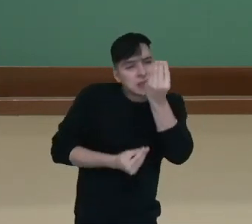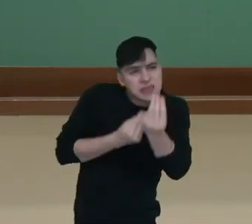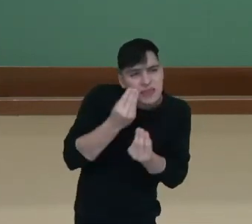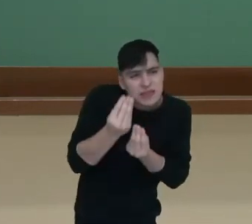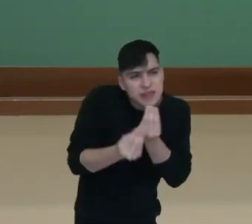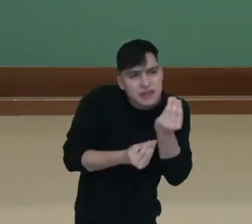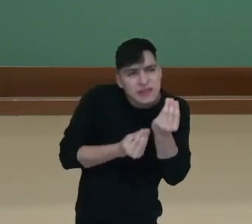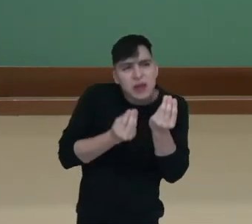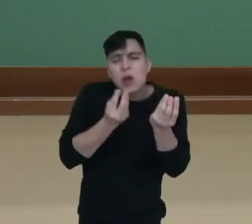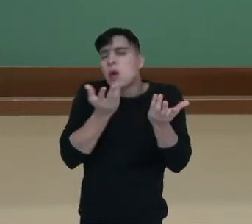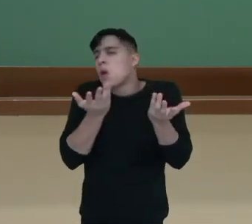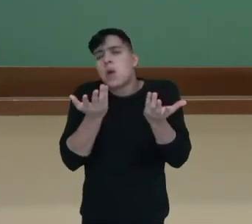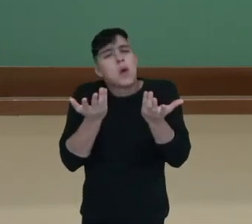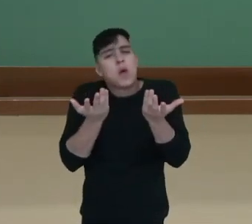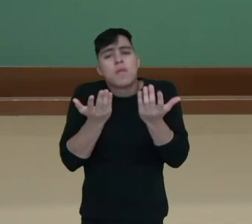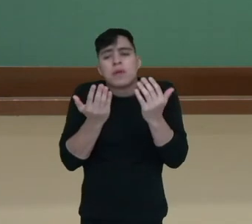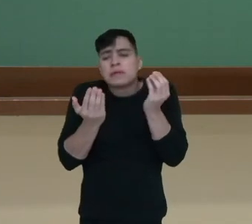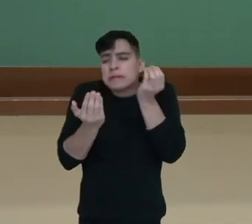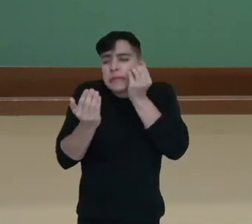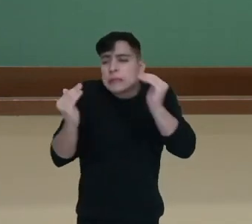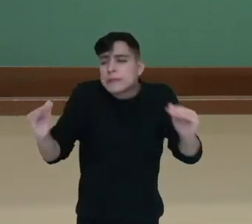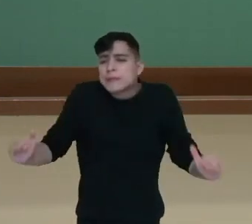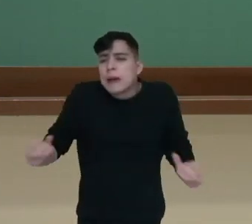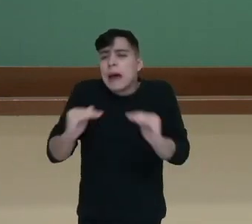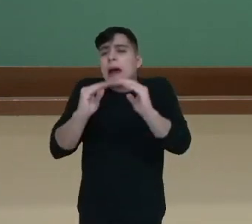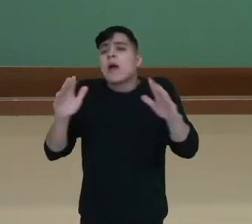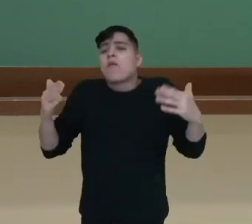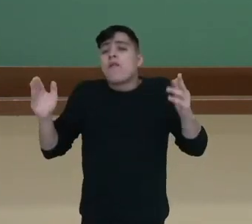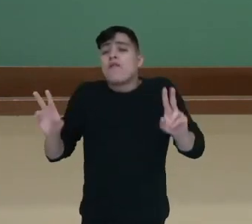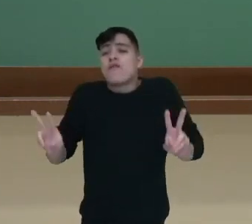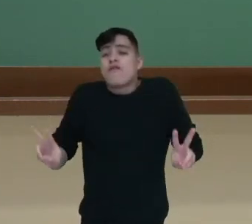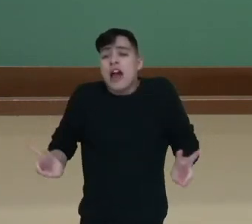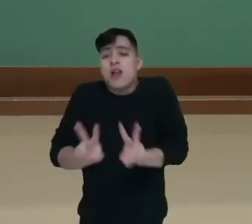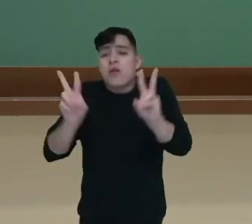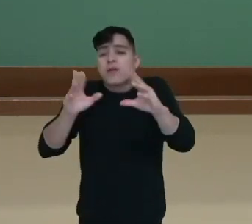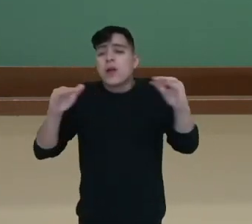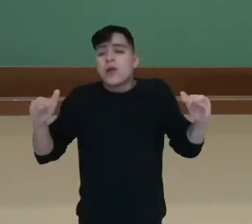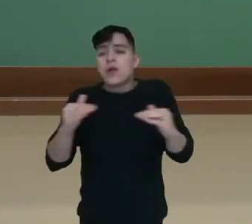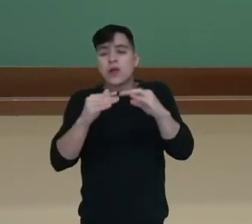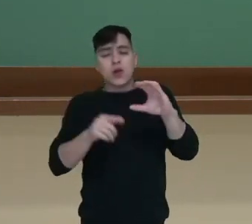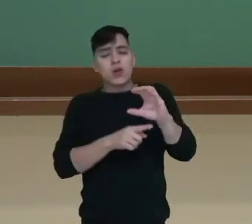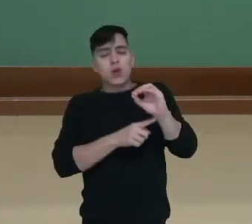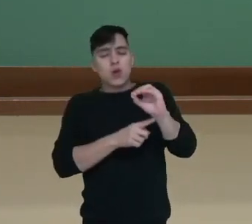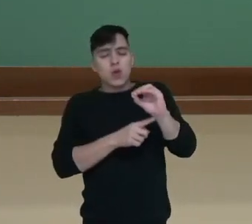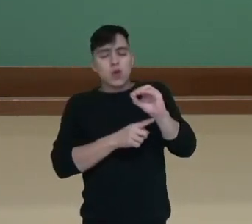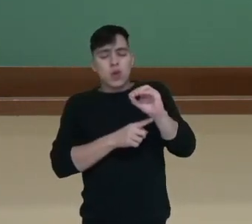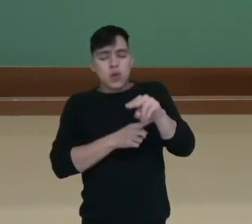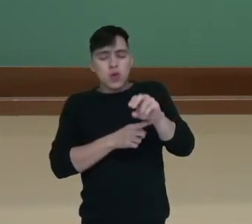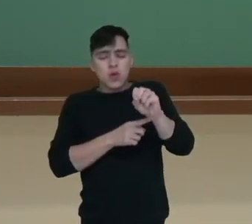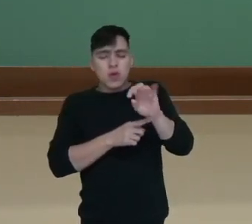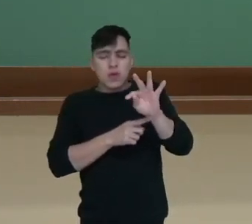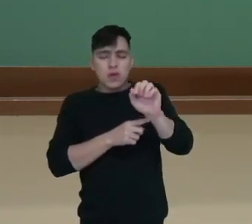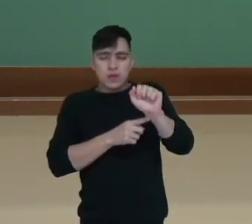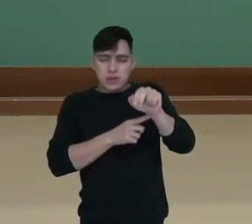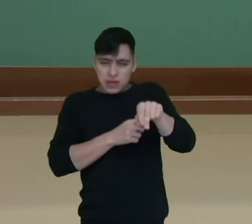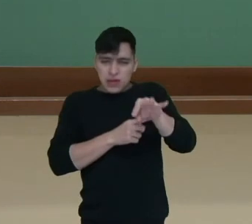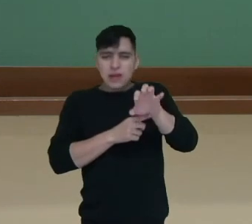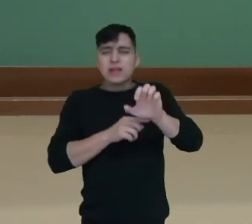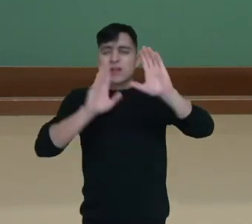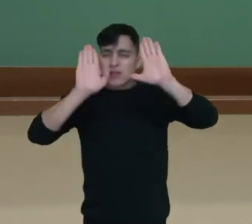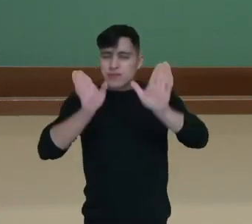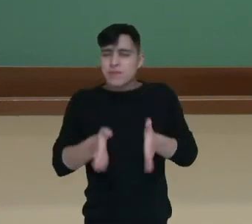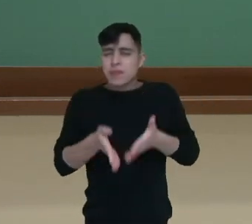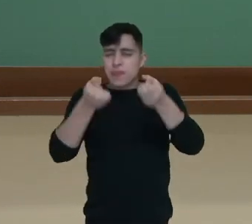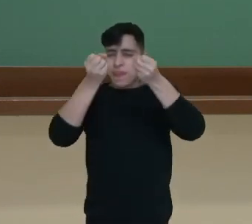um fator de igualdade entre eles, no caso uma constante, certo? Essa constante ali que a gente já falou aqui, né? Fizemos a tabela tal